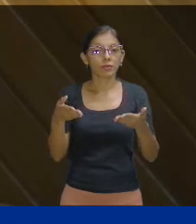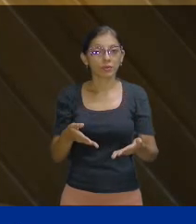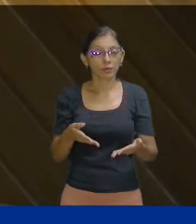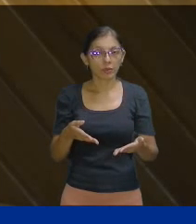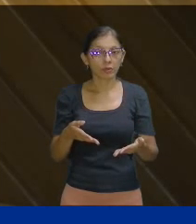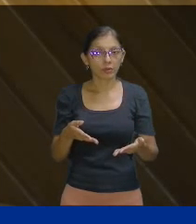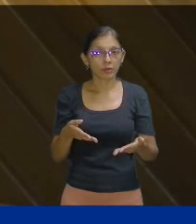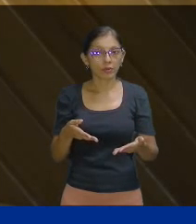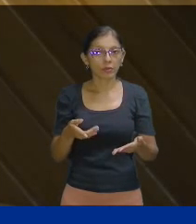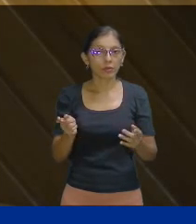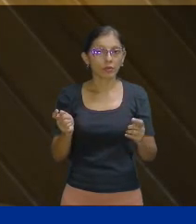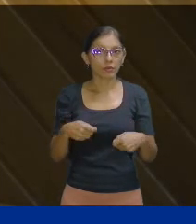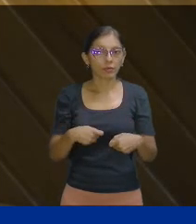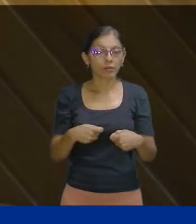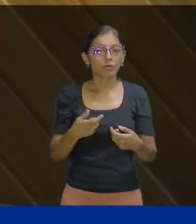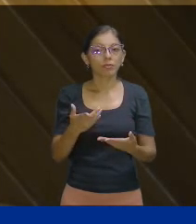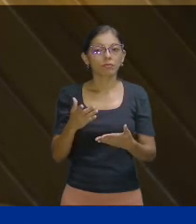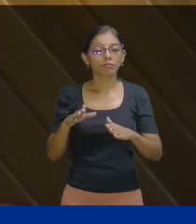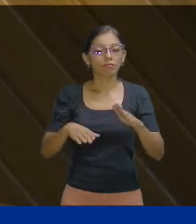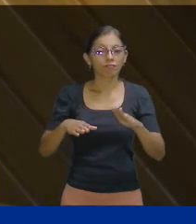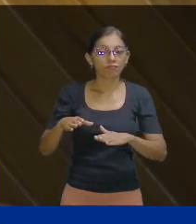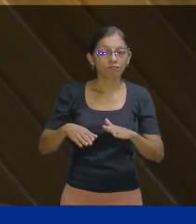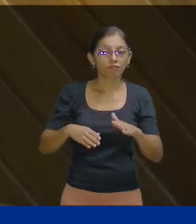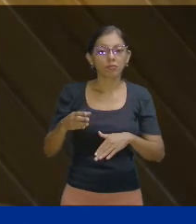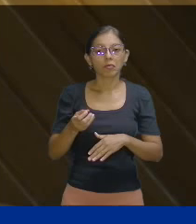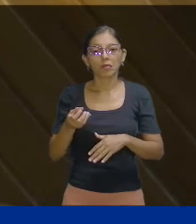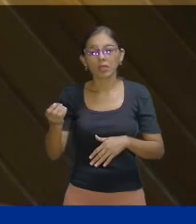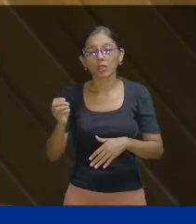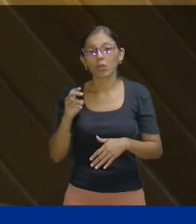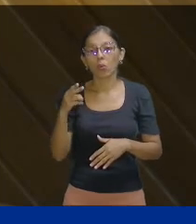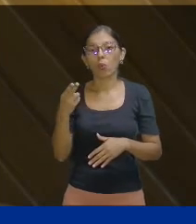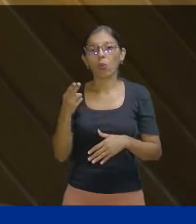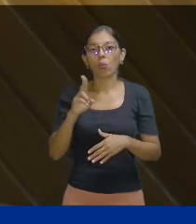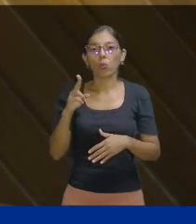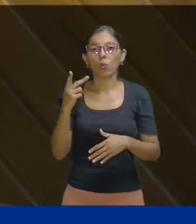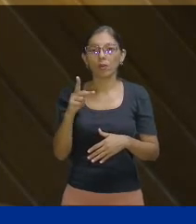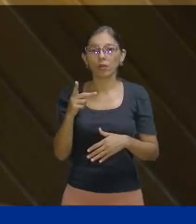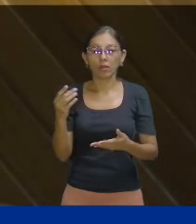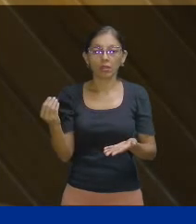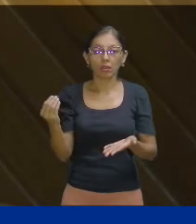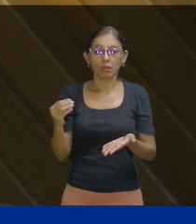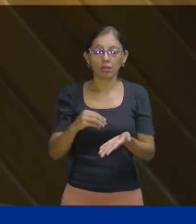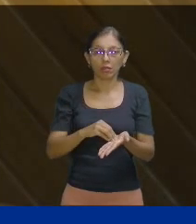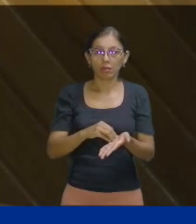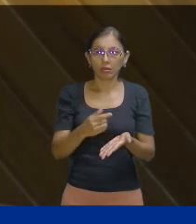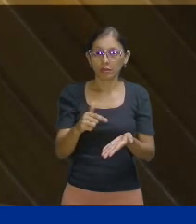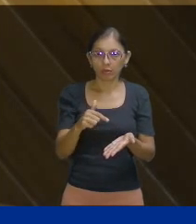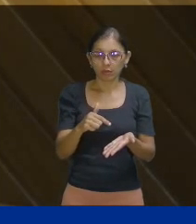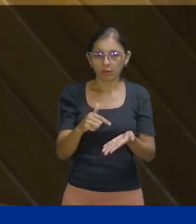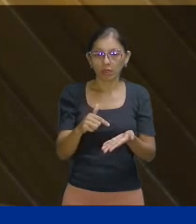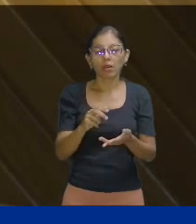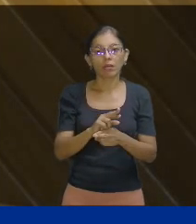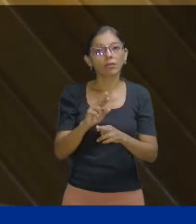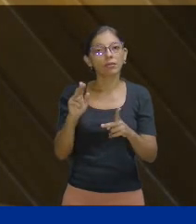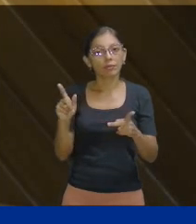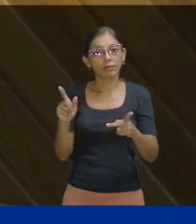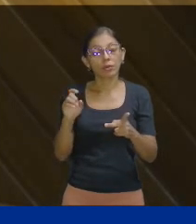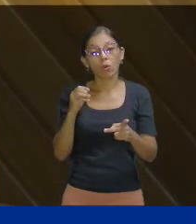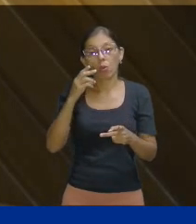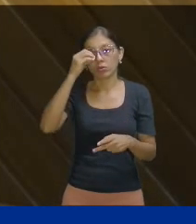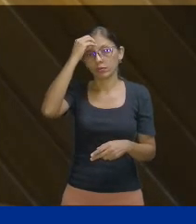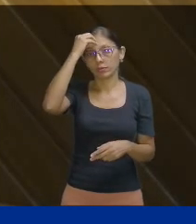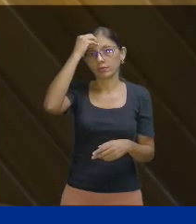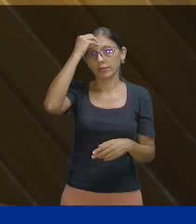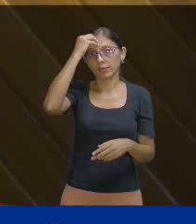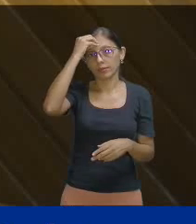excepcionalíssimas, nos casos de ausência ou invalidade de citação. O artigo 274 do Código